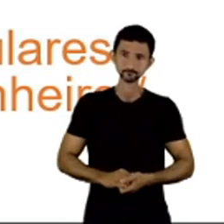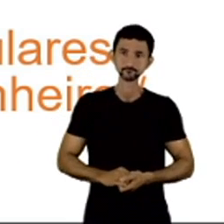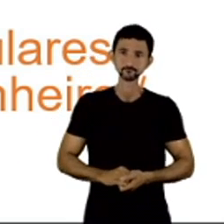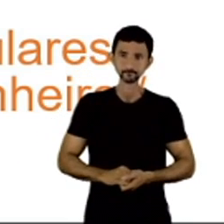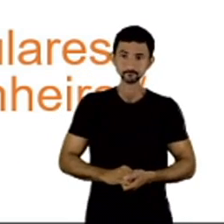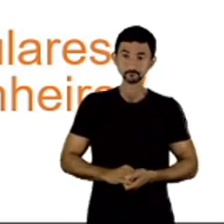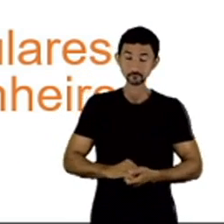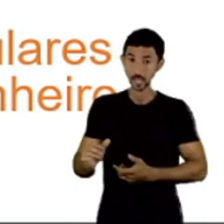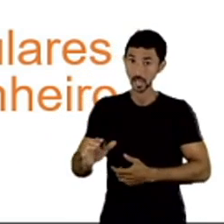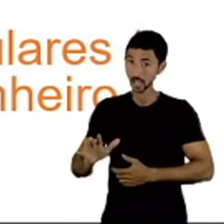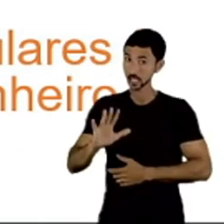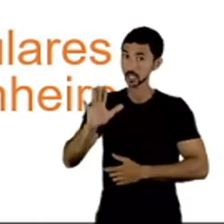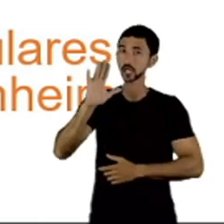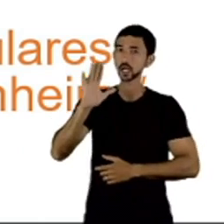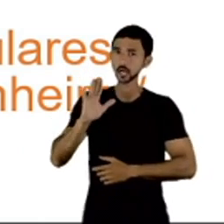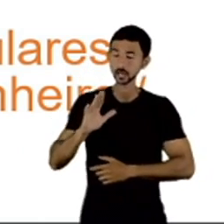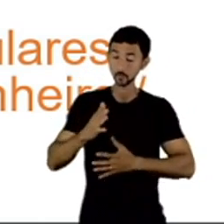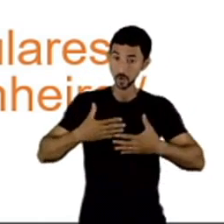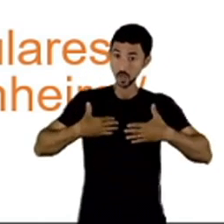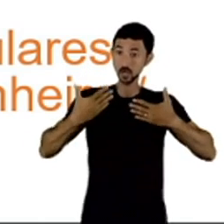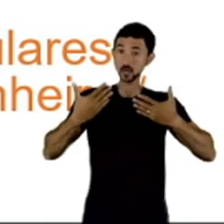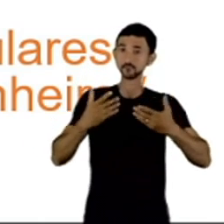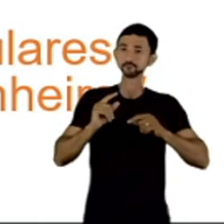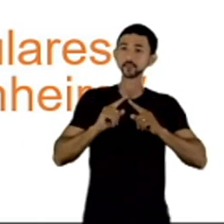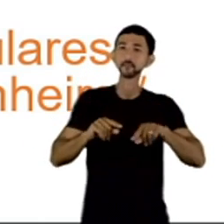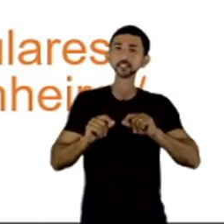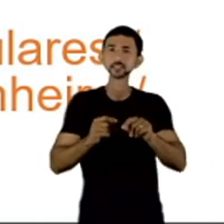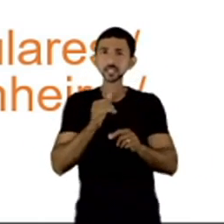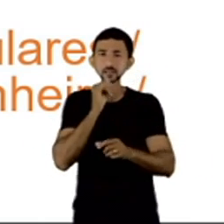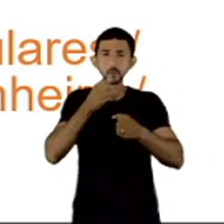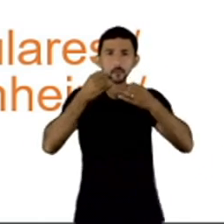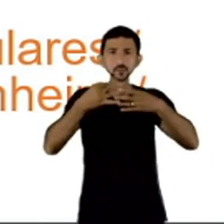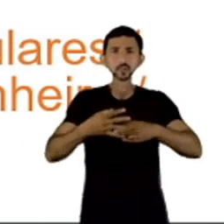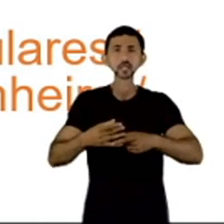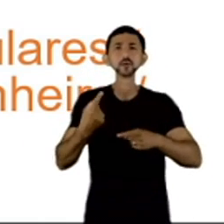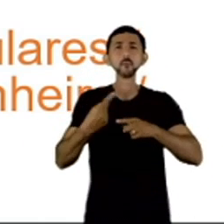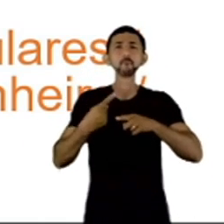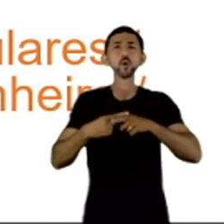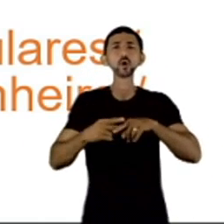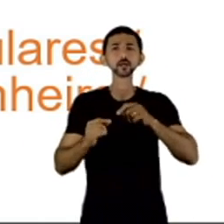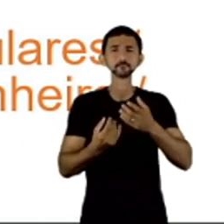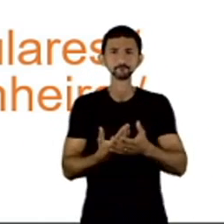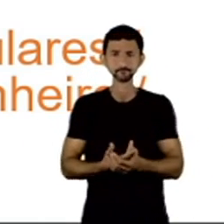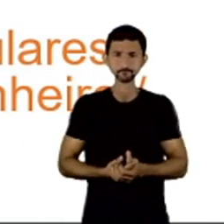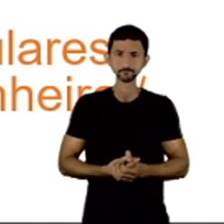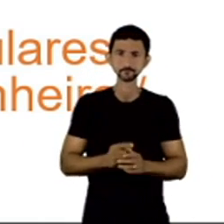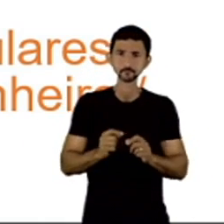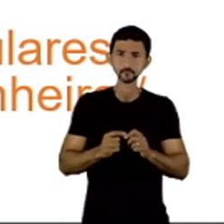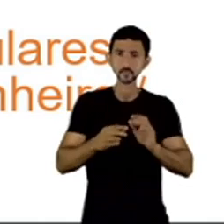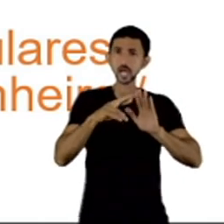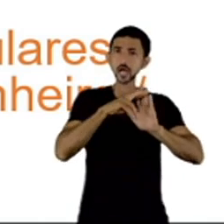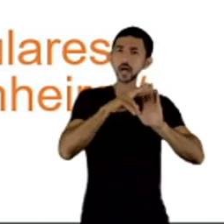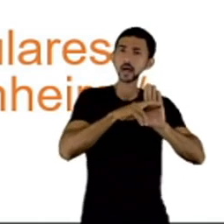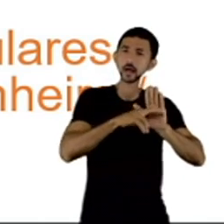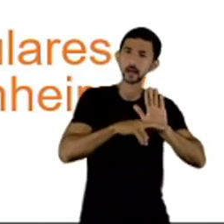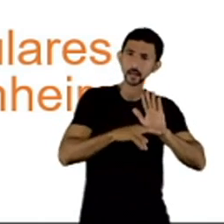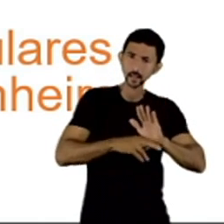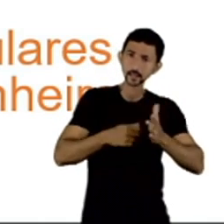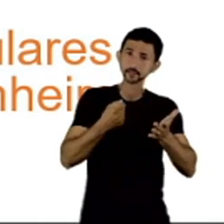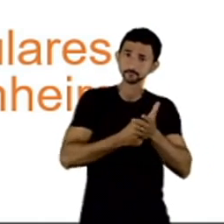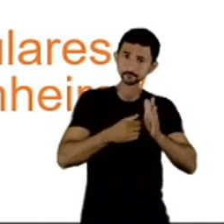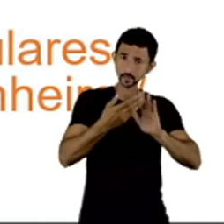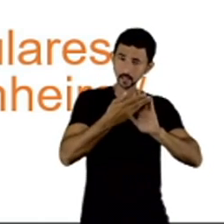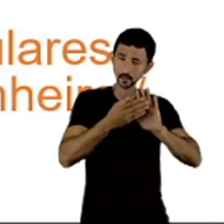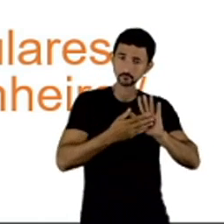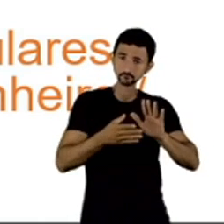São exagerados e isso nos assusta, mas existe uma explicação para isso, tá? Que são as regras determinadas